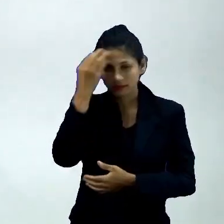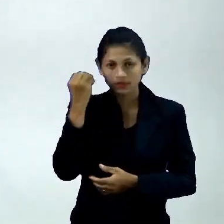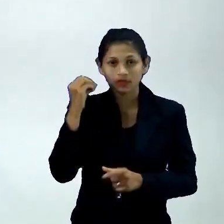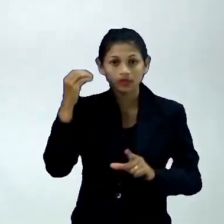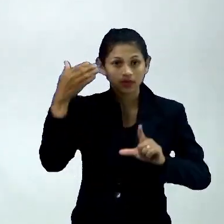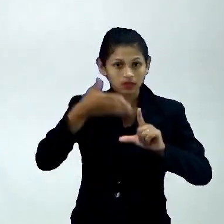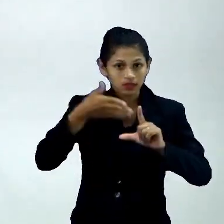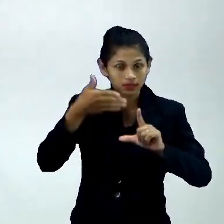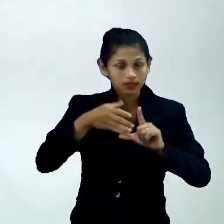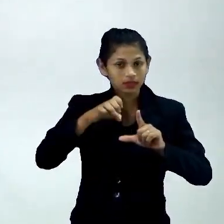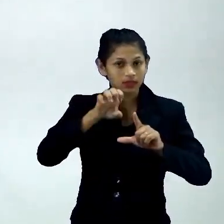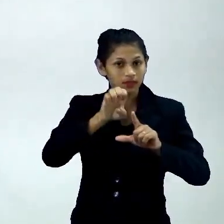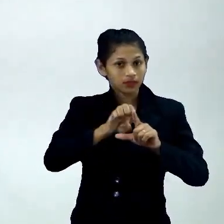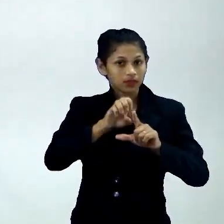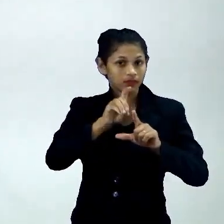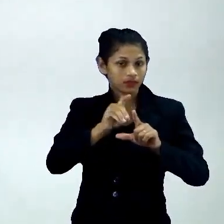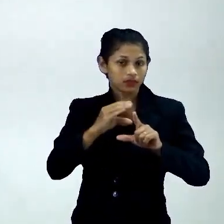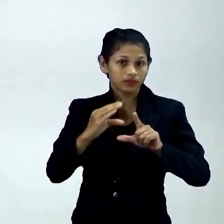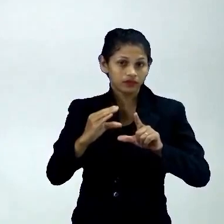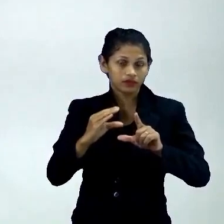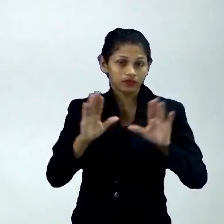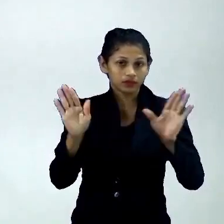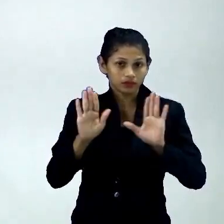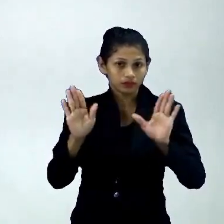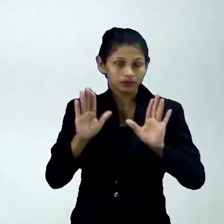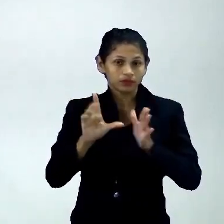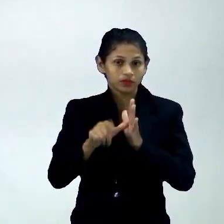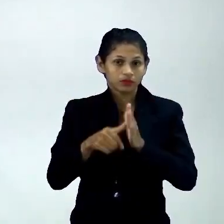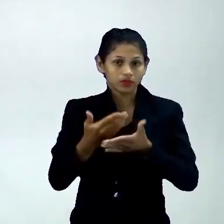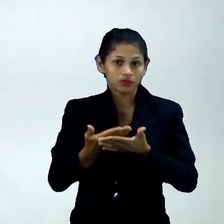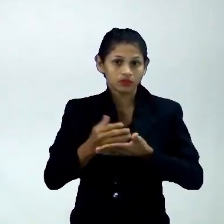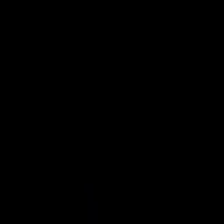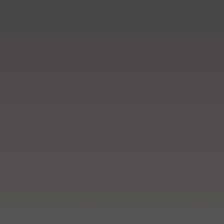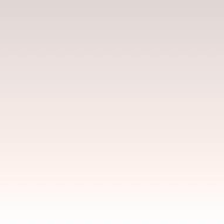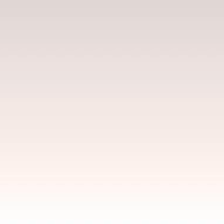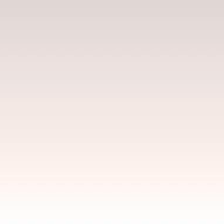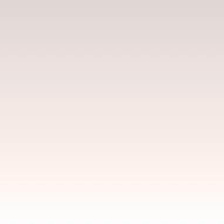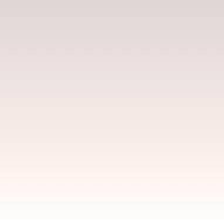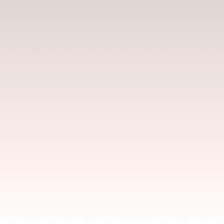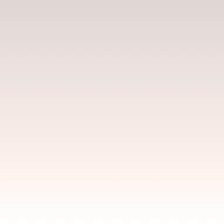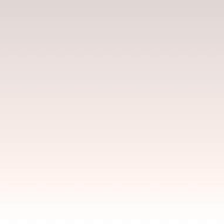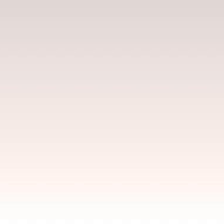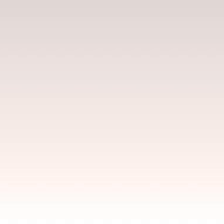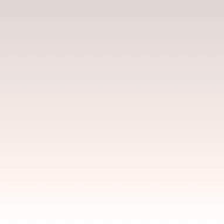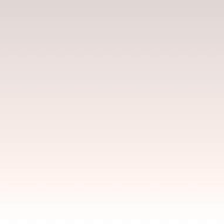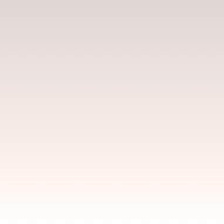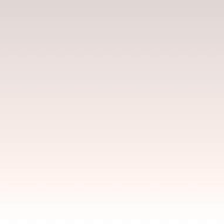como esta, é só acessar a nossa plataforma Eduque. E até a nossa próxima aula.